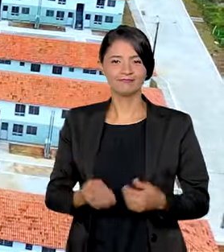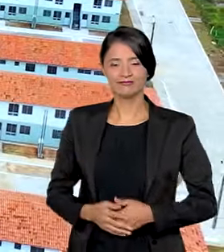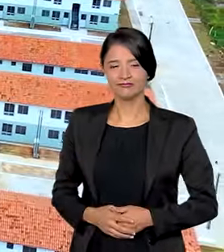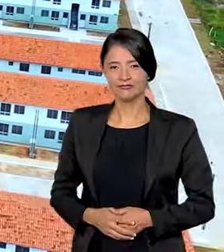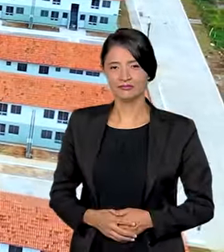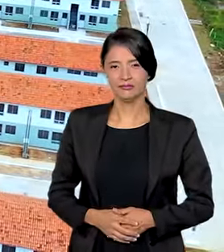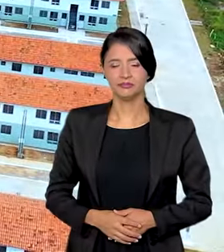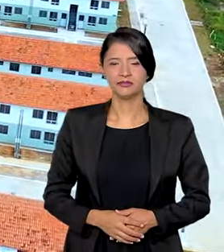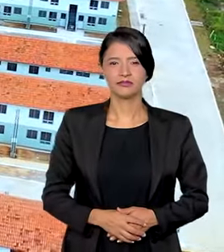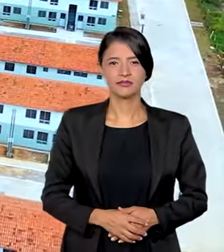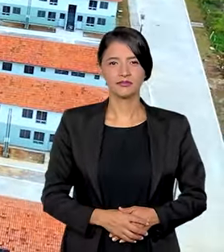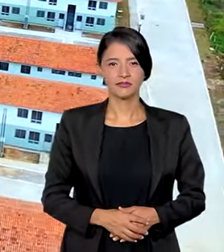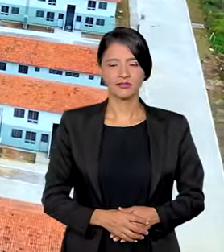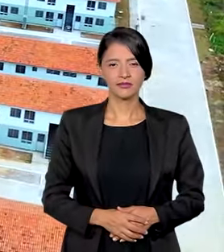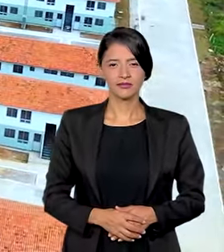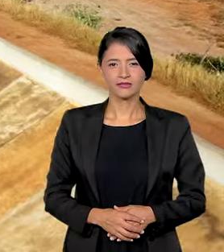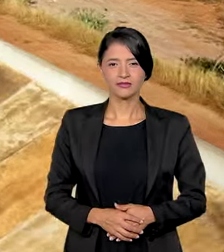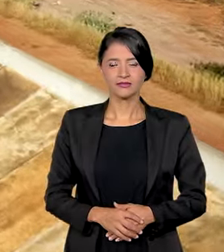população?